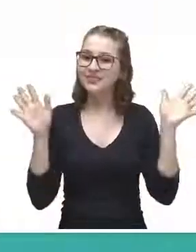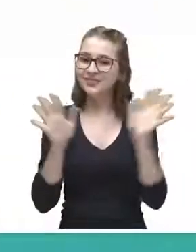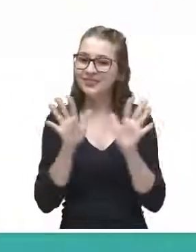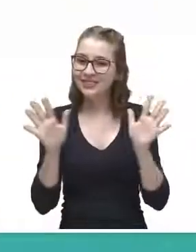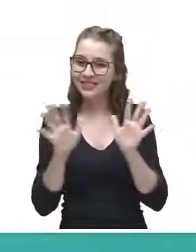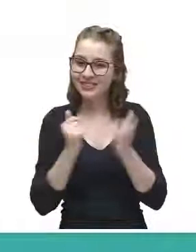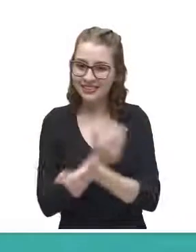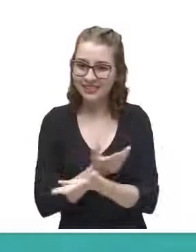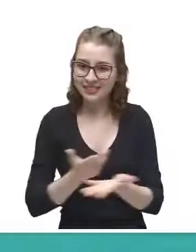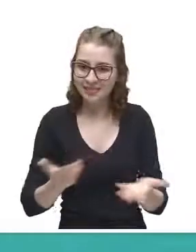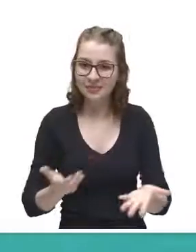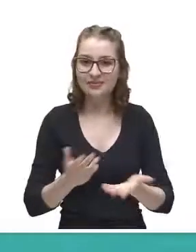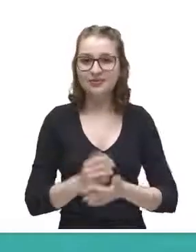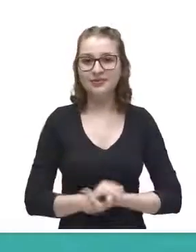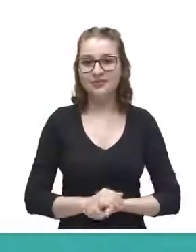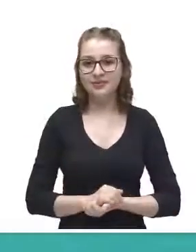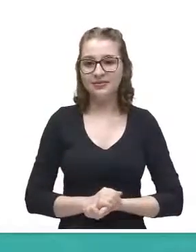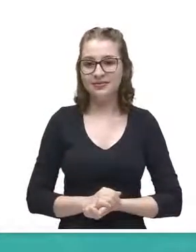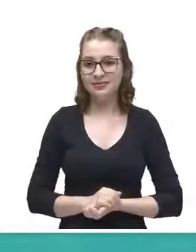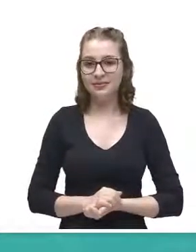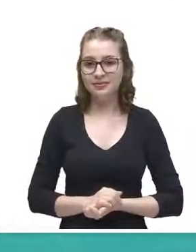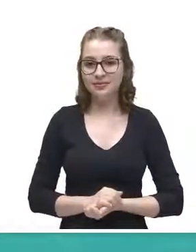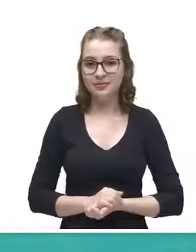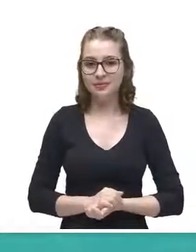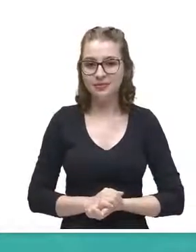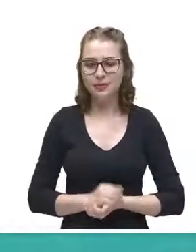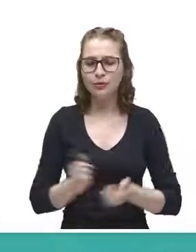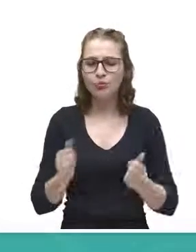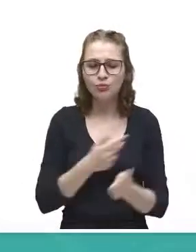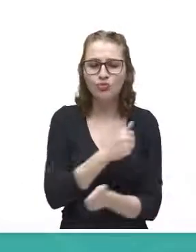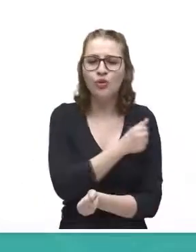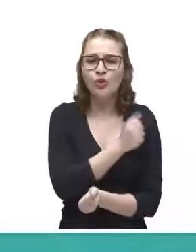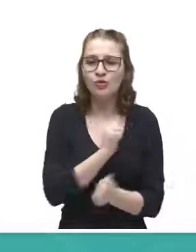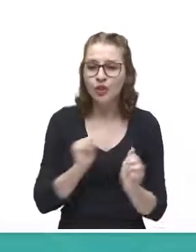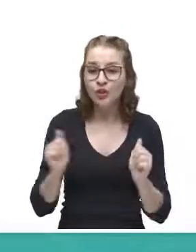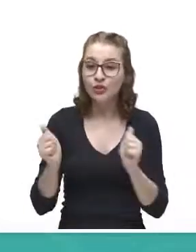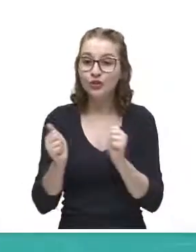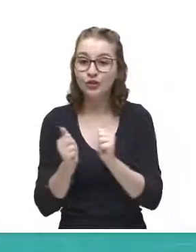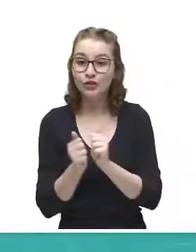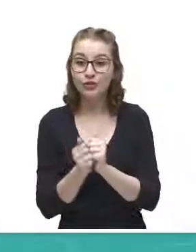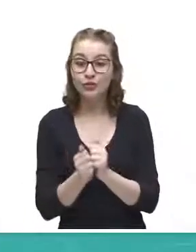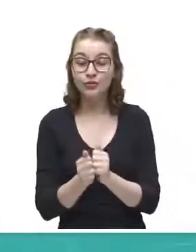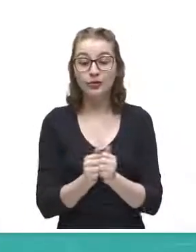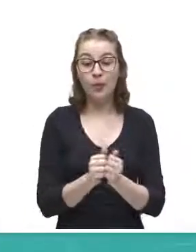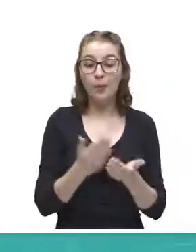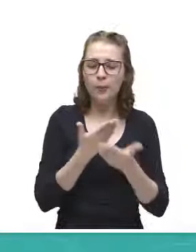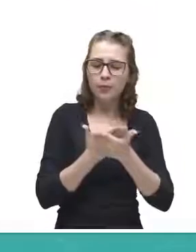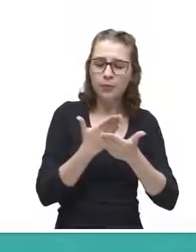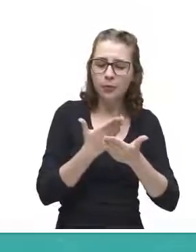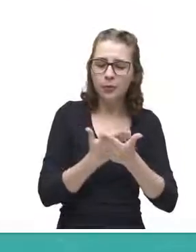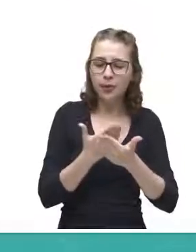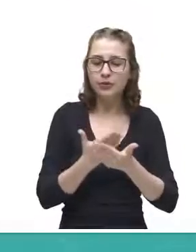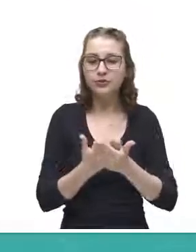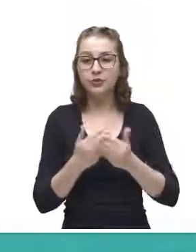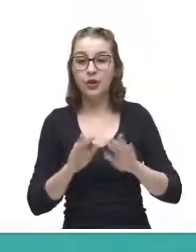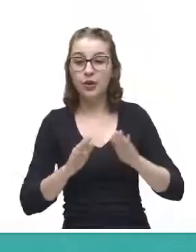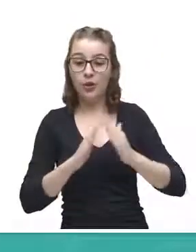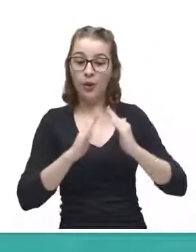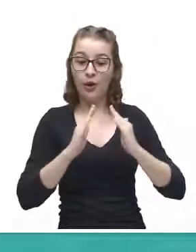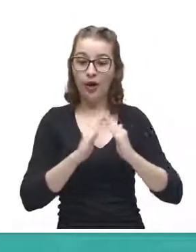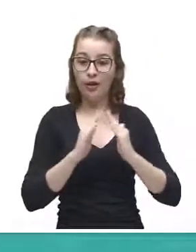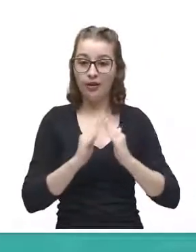Olá a todos vocês, todos os alunos aí reunidos para o nosso Aula em Casa Amazonas.